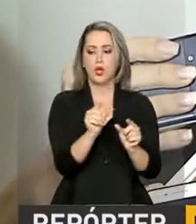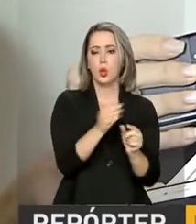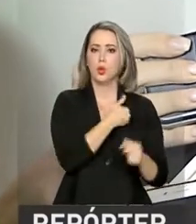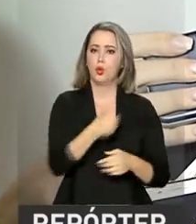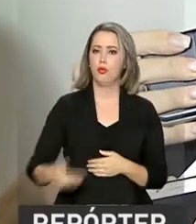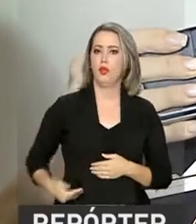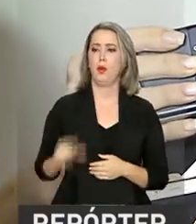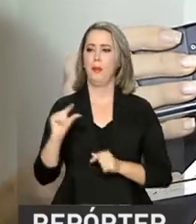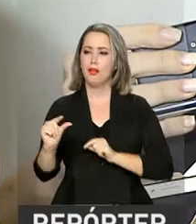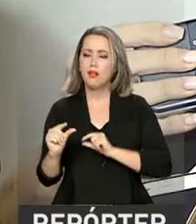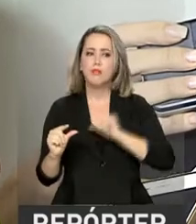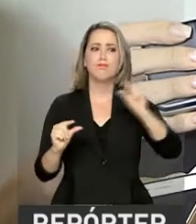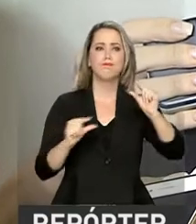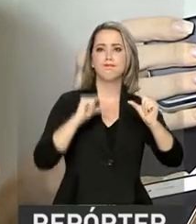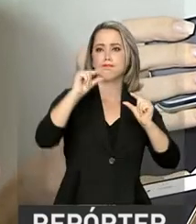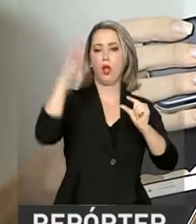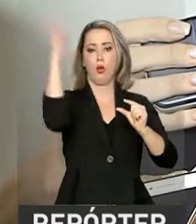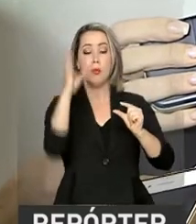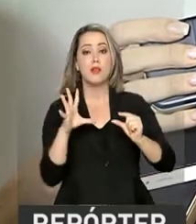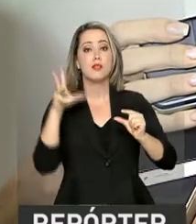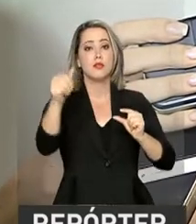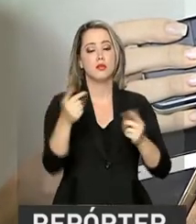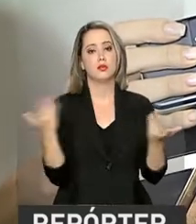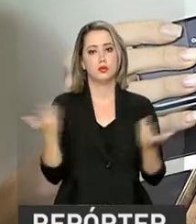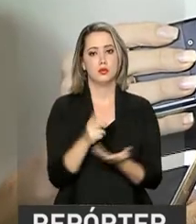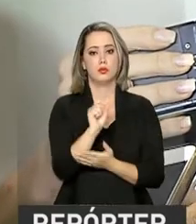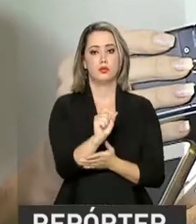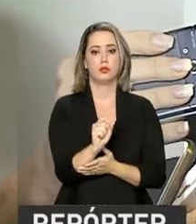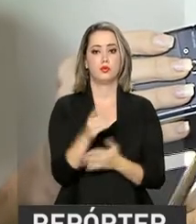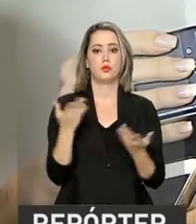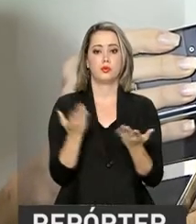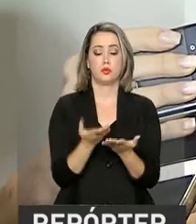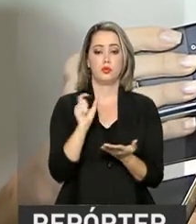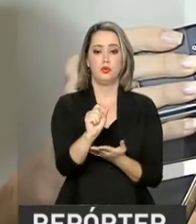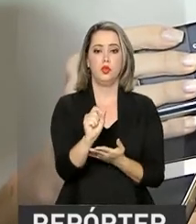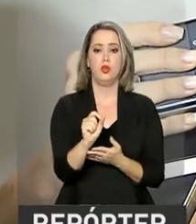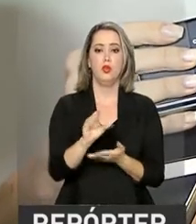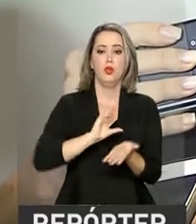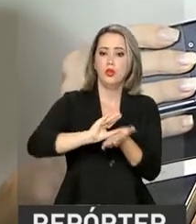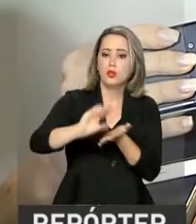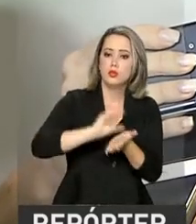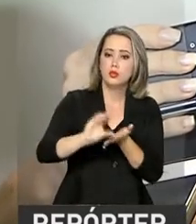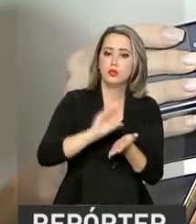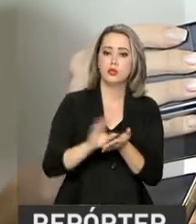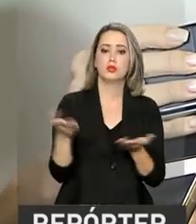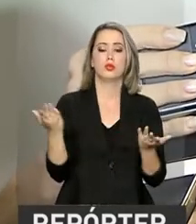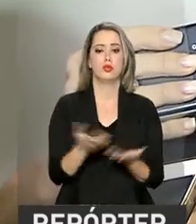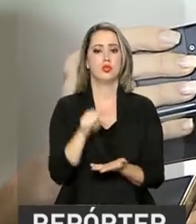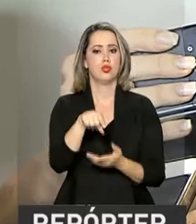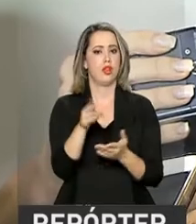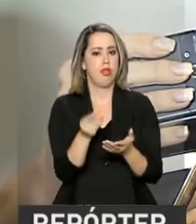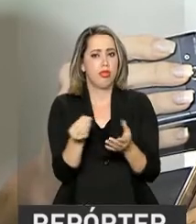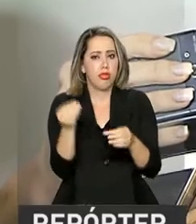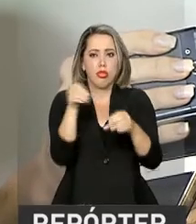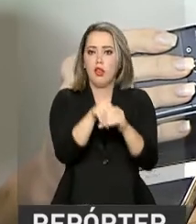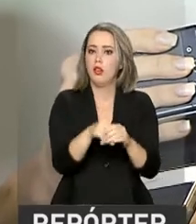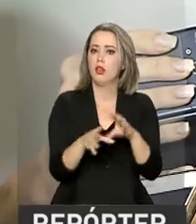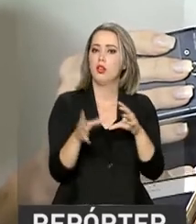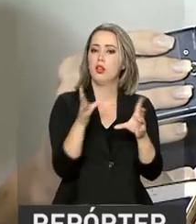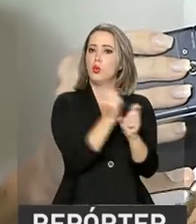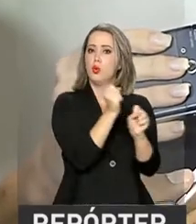inteiro e que são recursos que já estão no orçamento e que portanto não estão contabilizados não serão